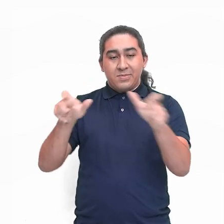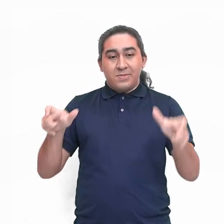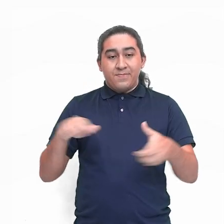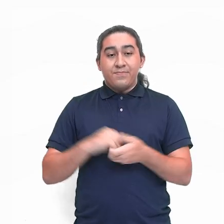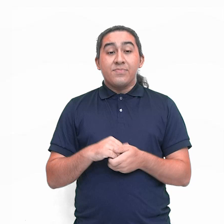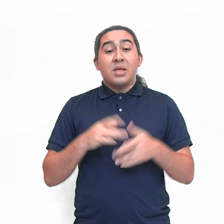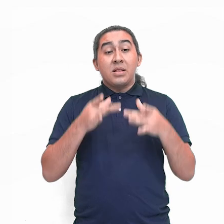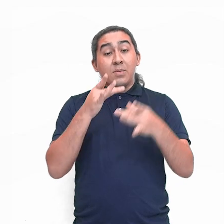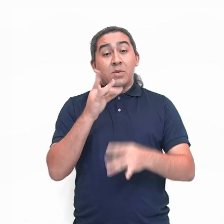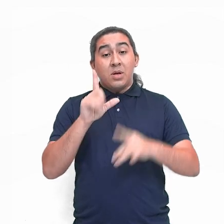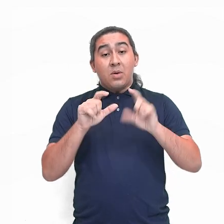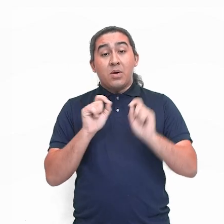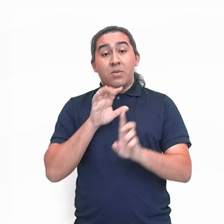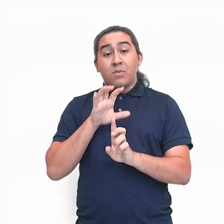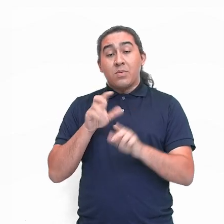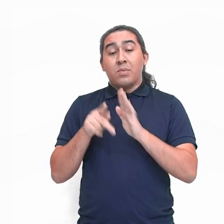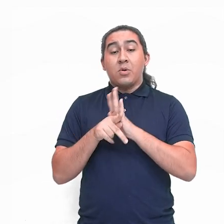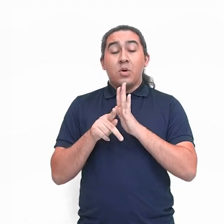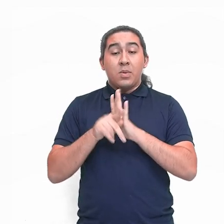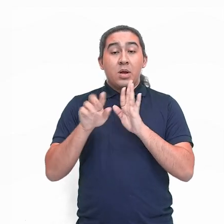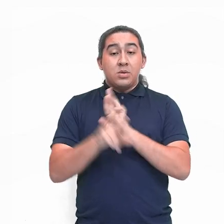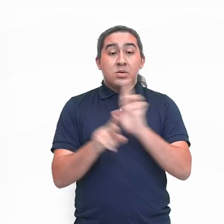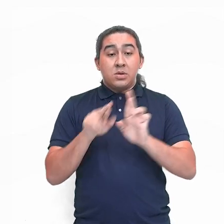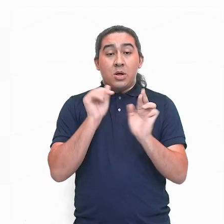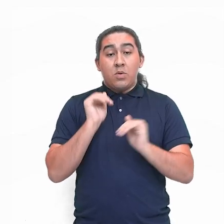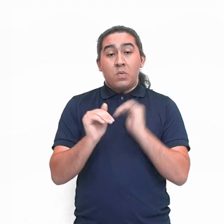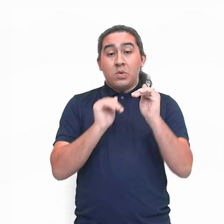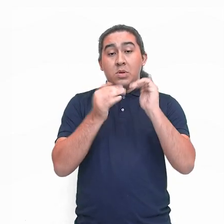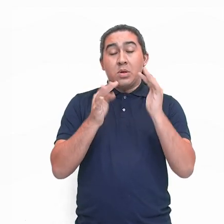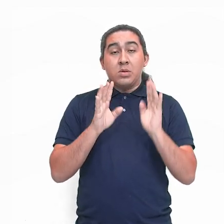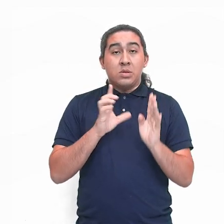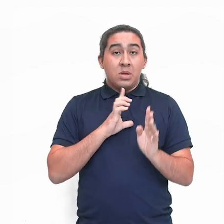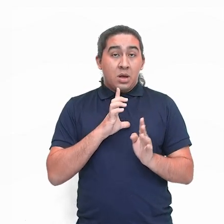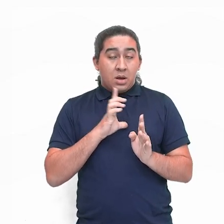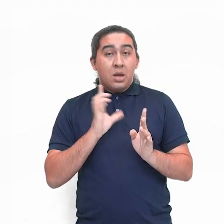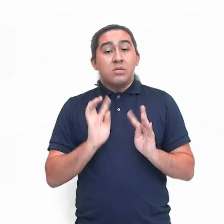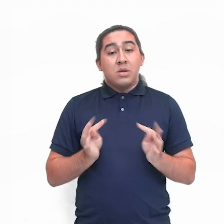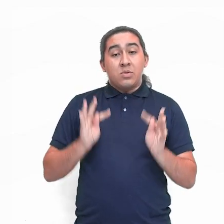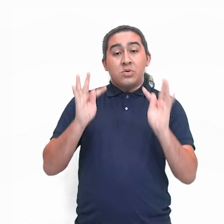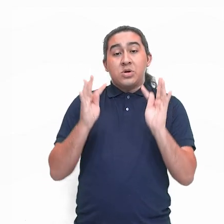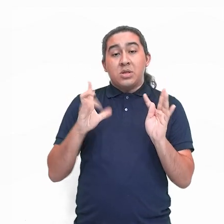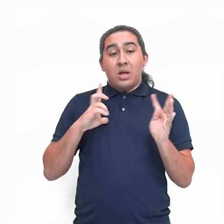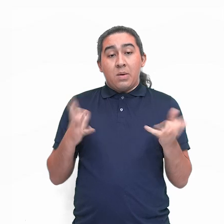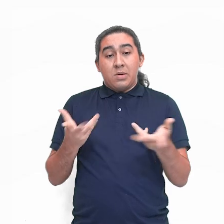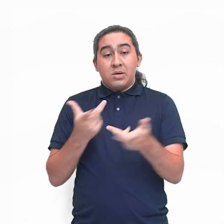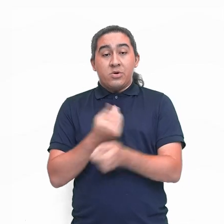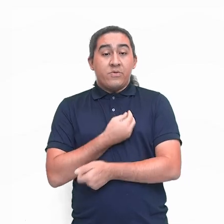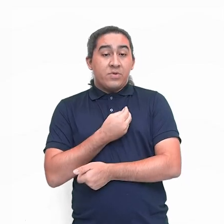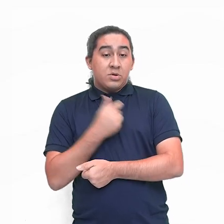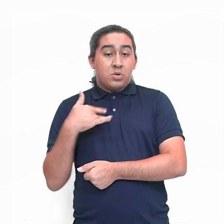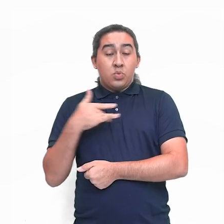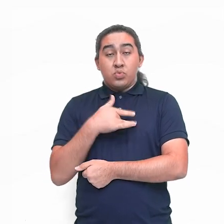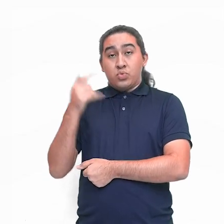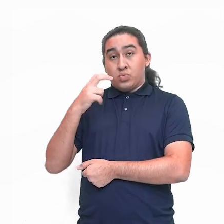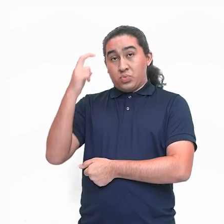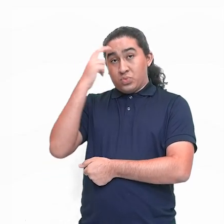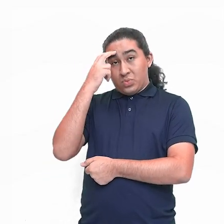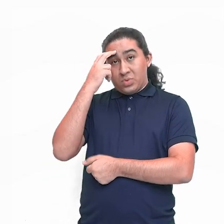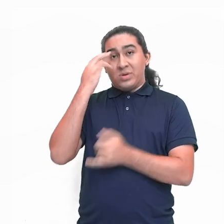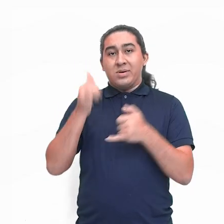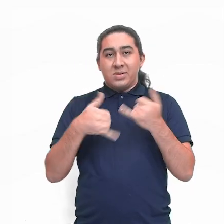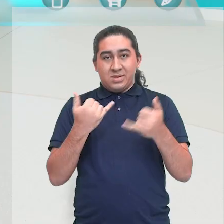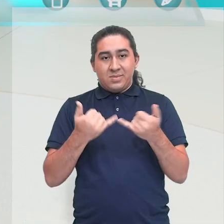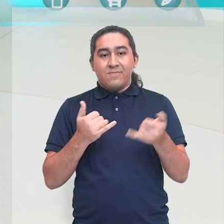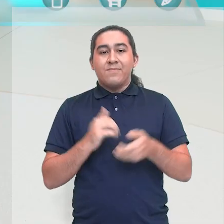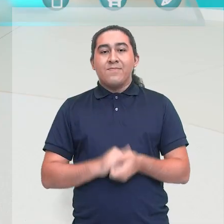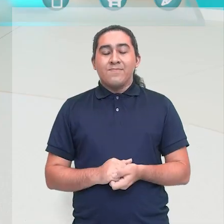Detalhamento, os impactos relacionados à evolução tecnológica para a qualidade de vida, saúde, cultura e